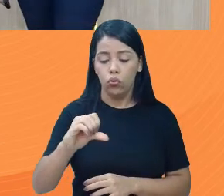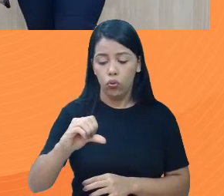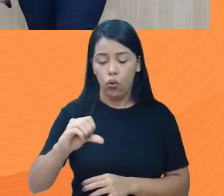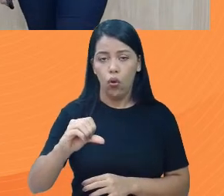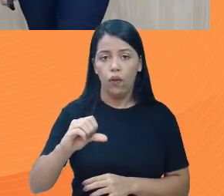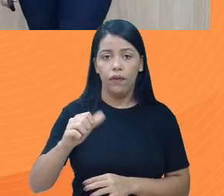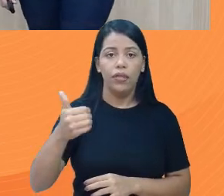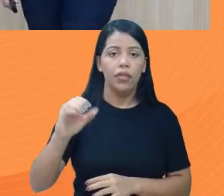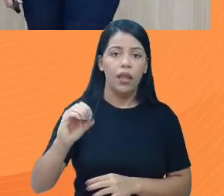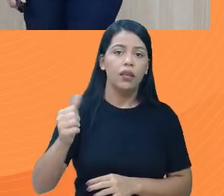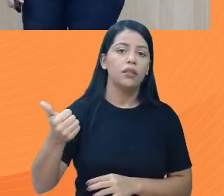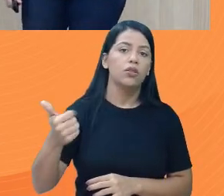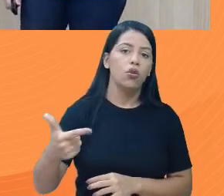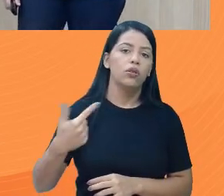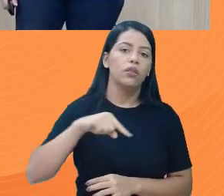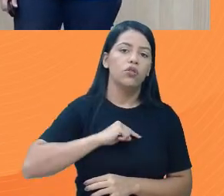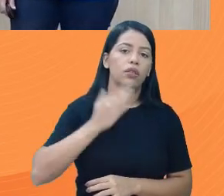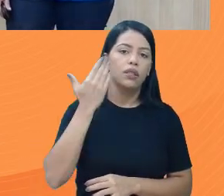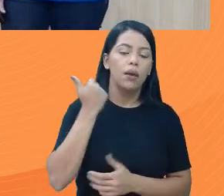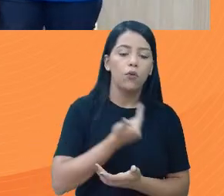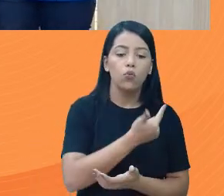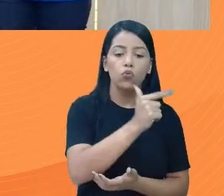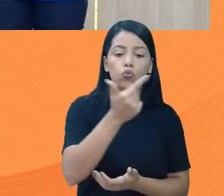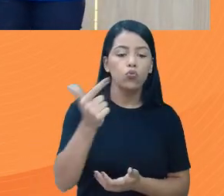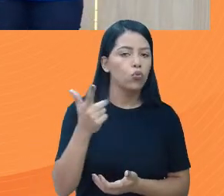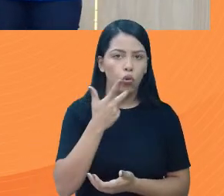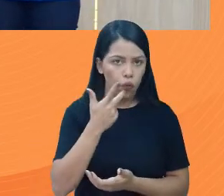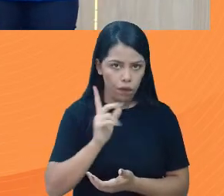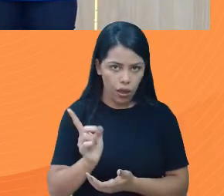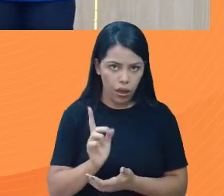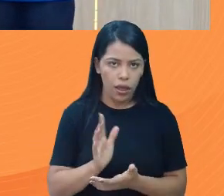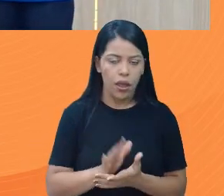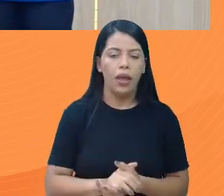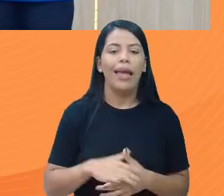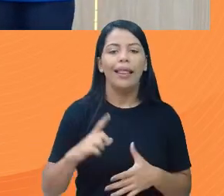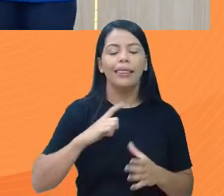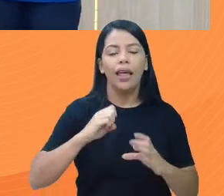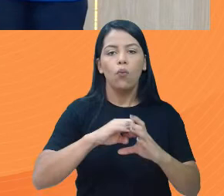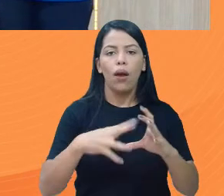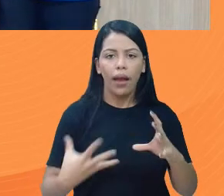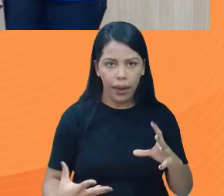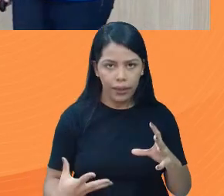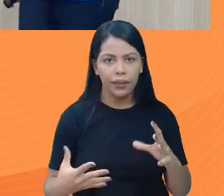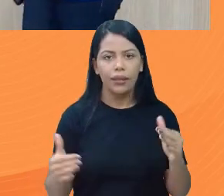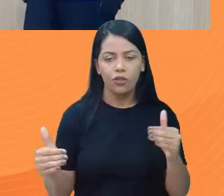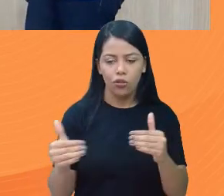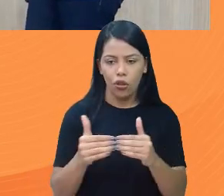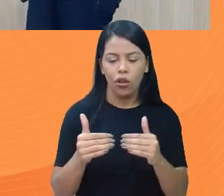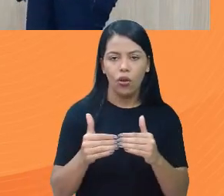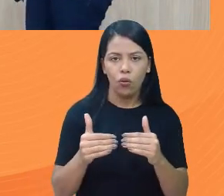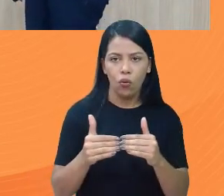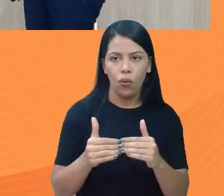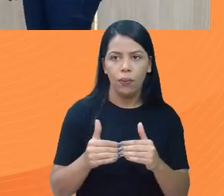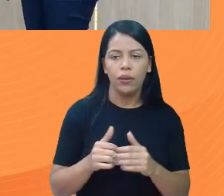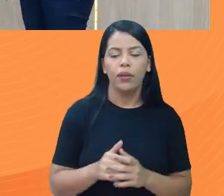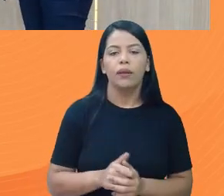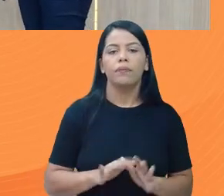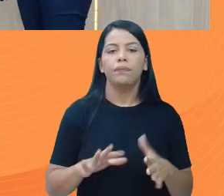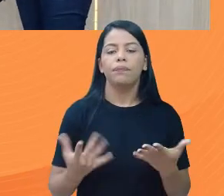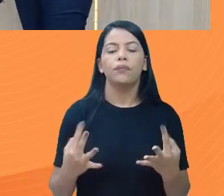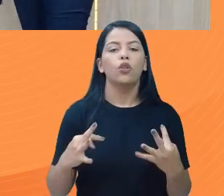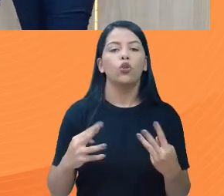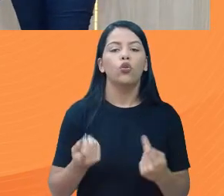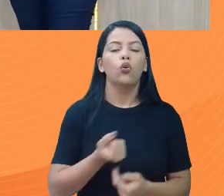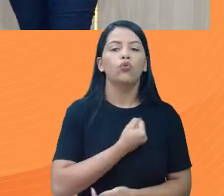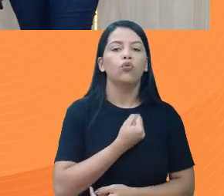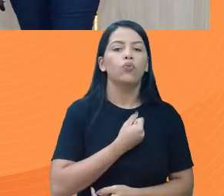12, a gente tem que os outros valores que eu não citei têm uma característica em comum, né? Todos os outros números que eu falei agora, ó,